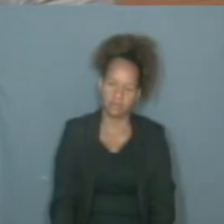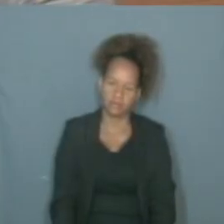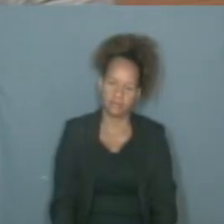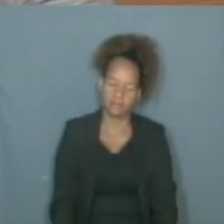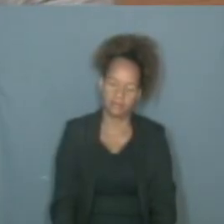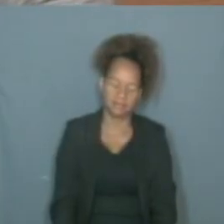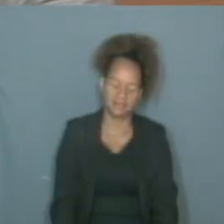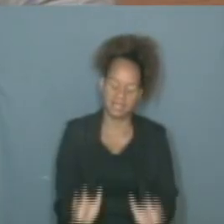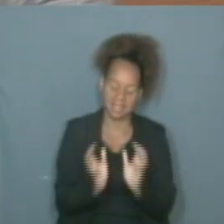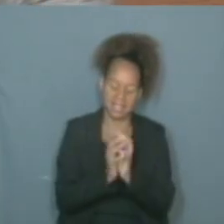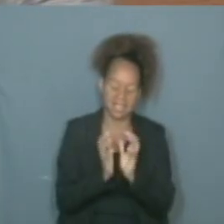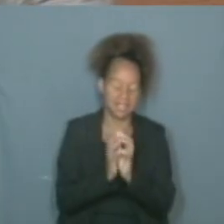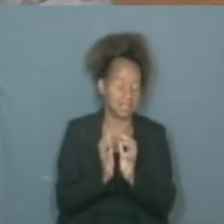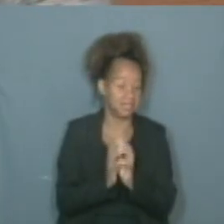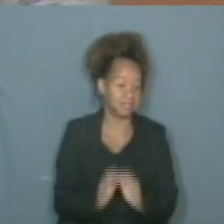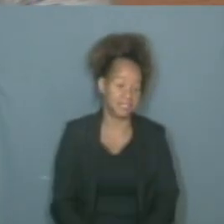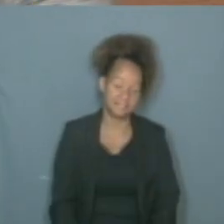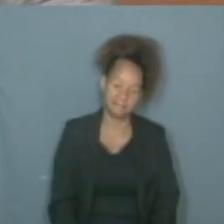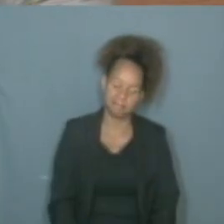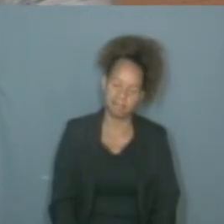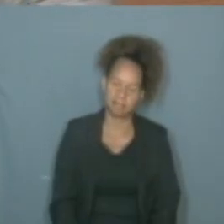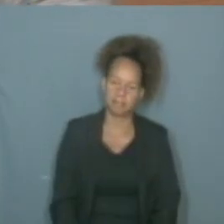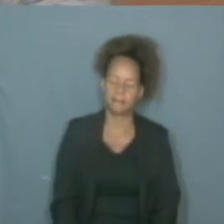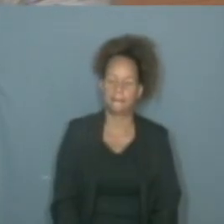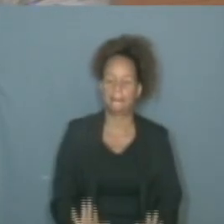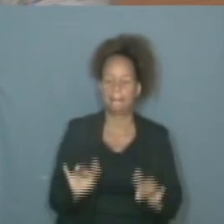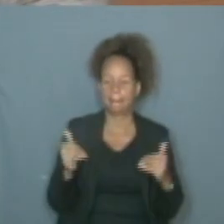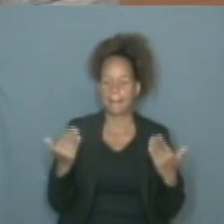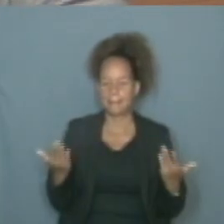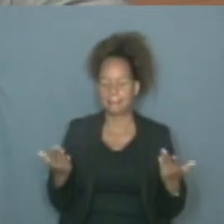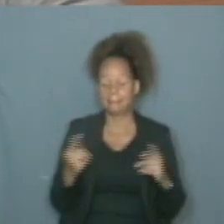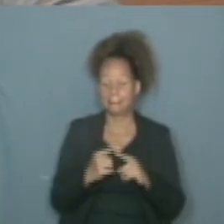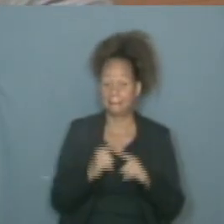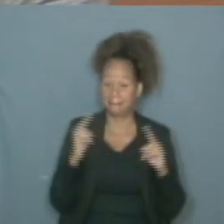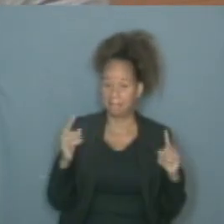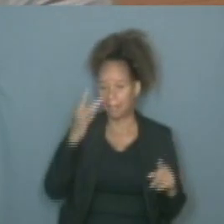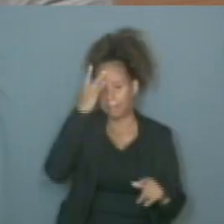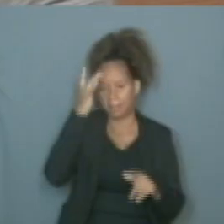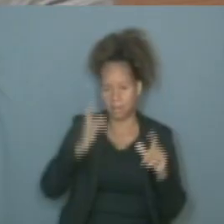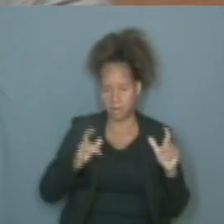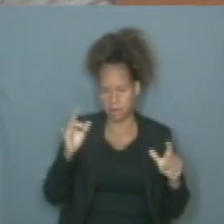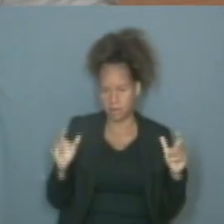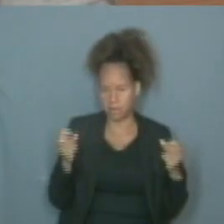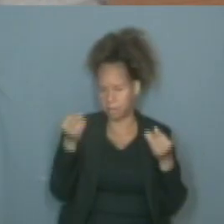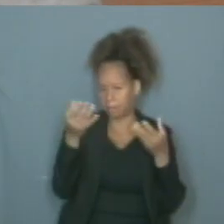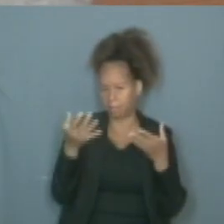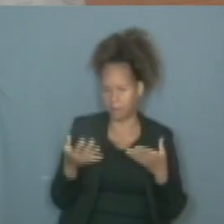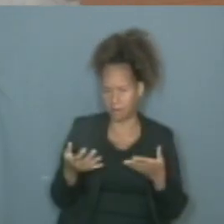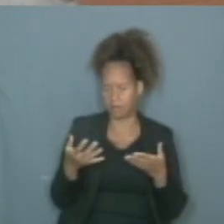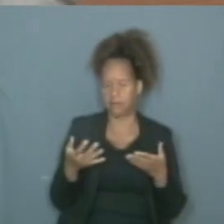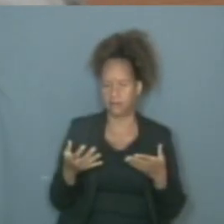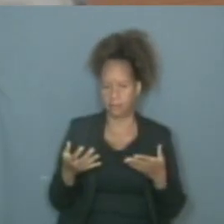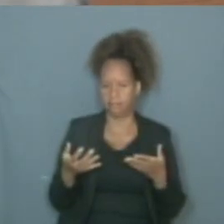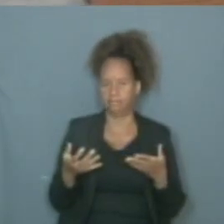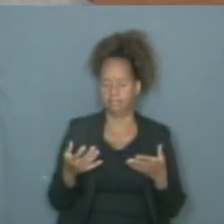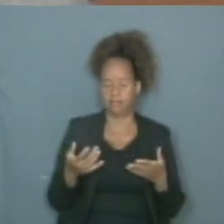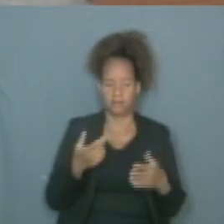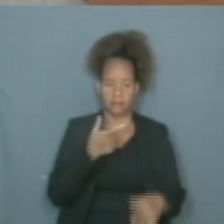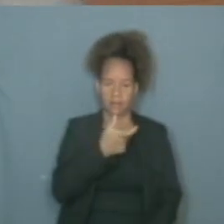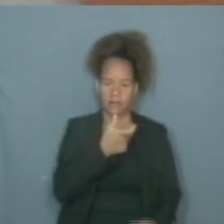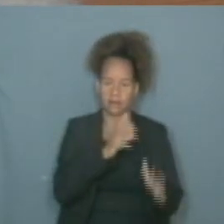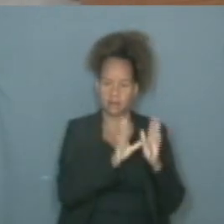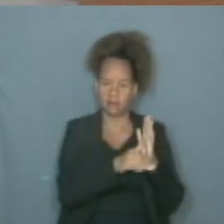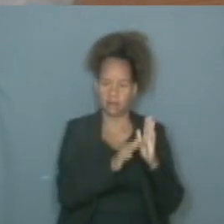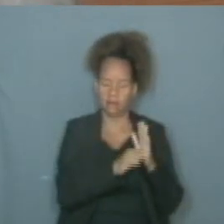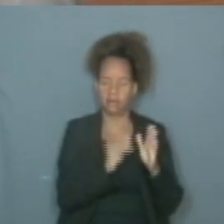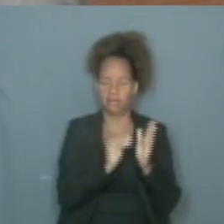Eita, Recife, velho. Pois é, mas as pessoas estão relatando assaltos